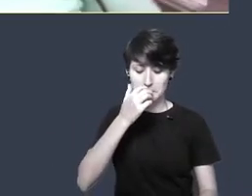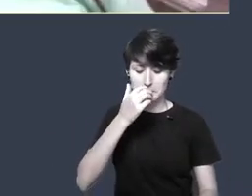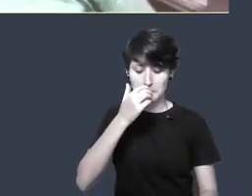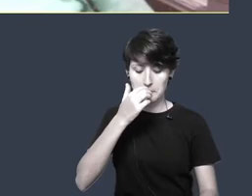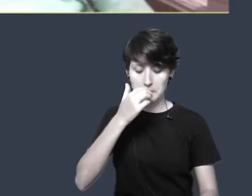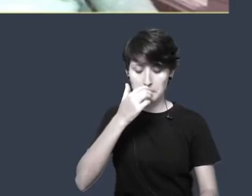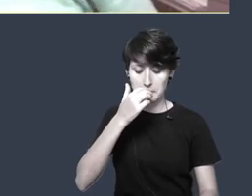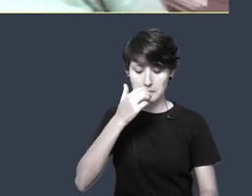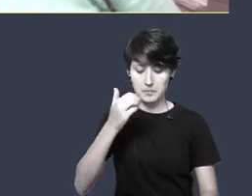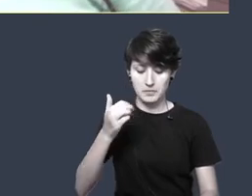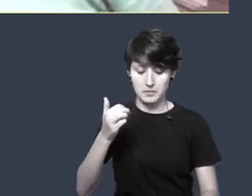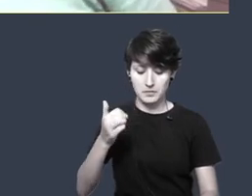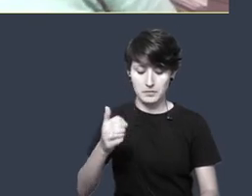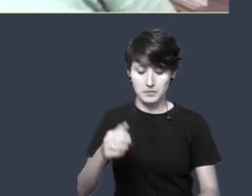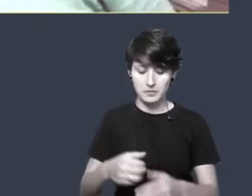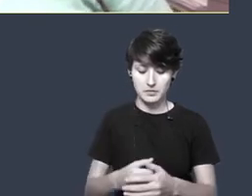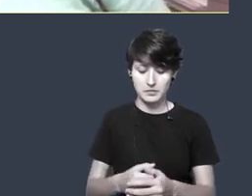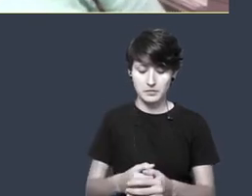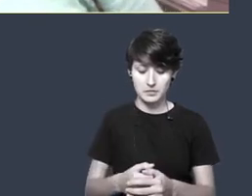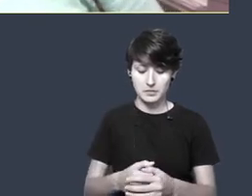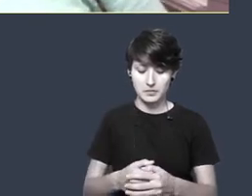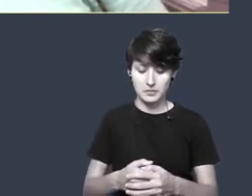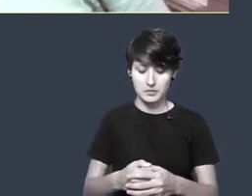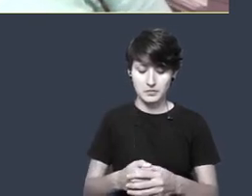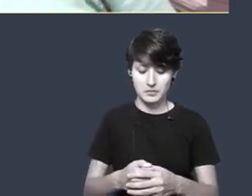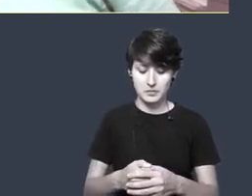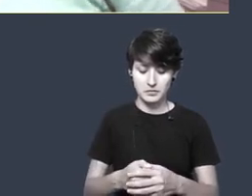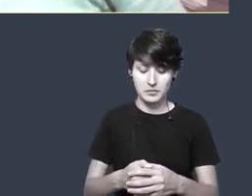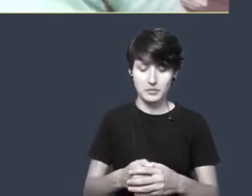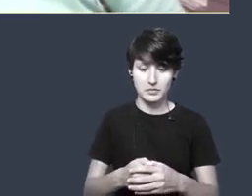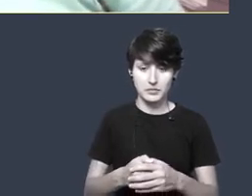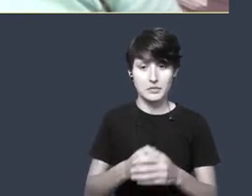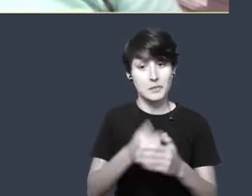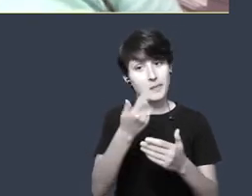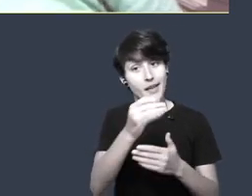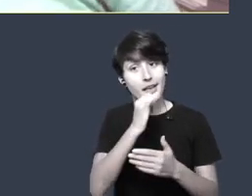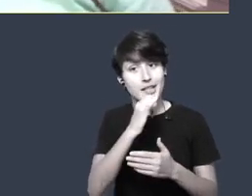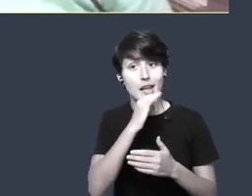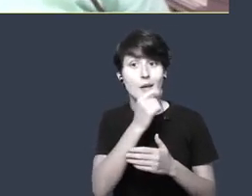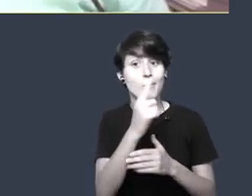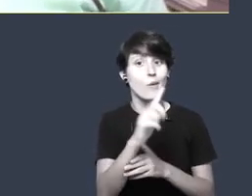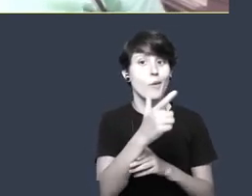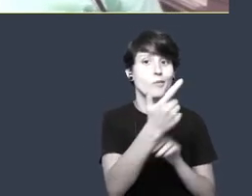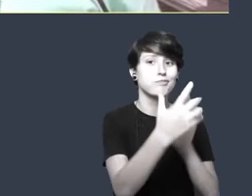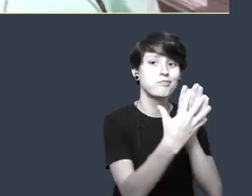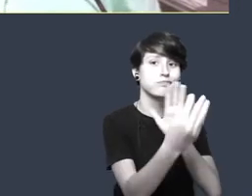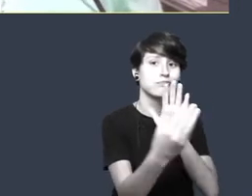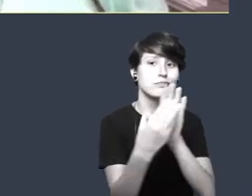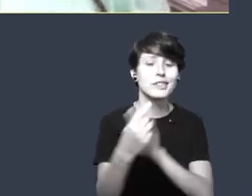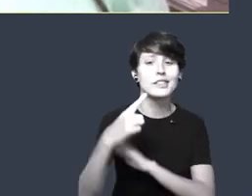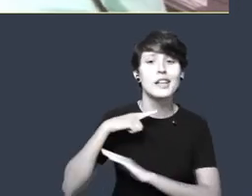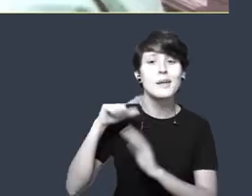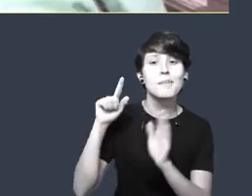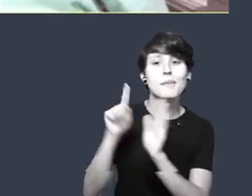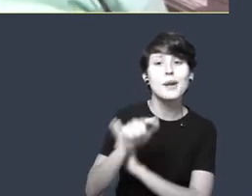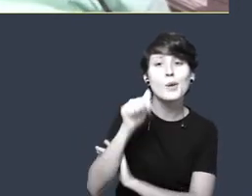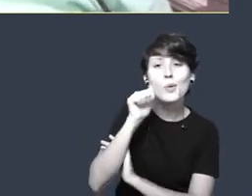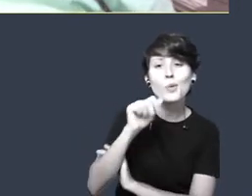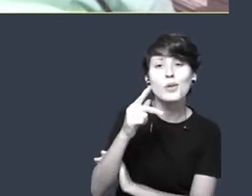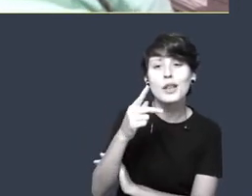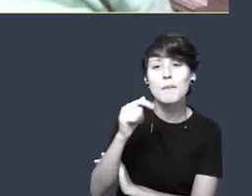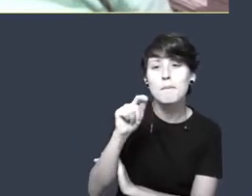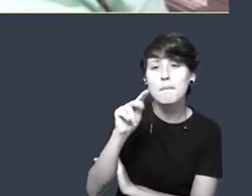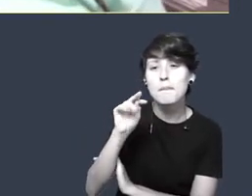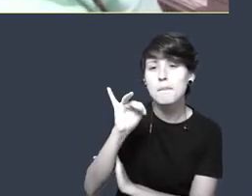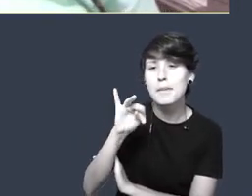Boa, espero que o Dreyf agora vá buscar mais informações sobre esses exemplos. Temos uma pergunta da Patrícia também agora. Ela diz o